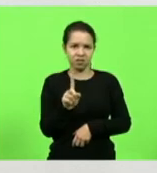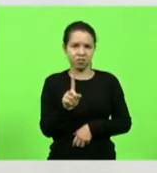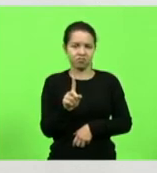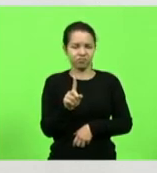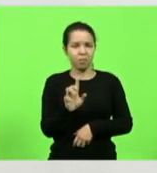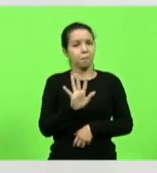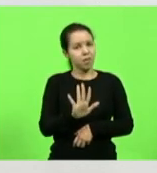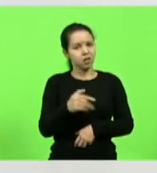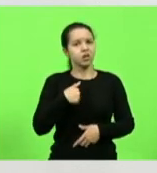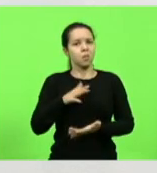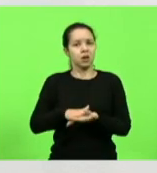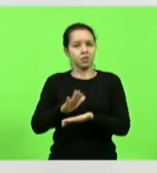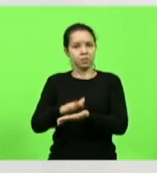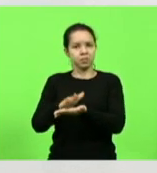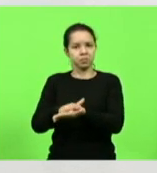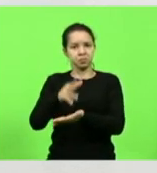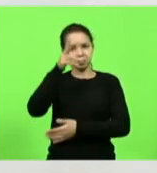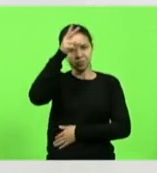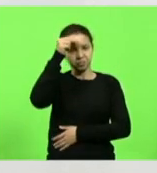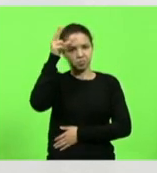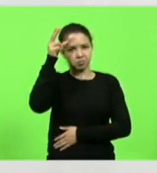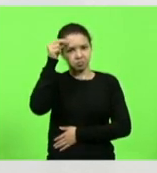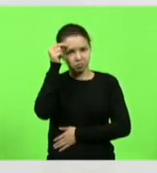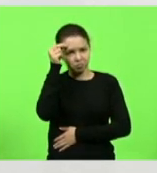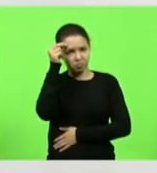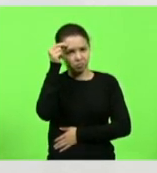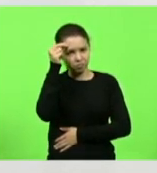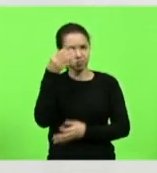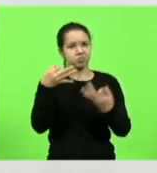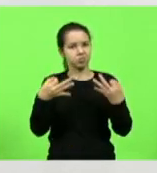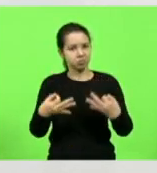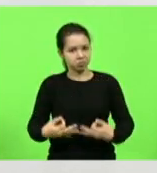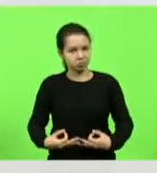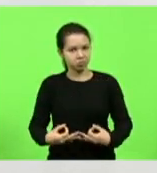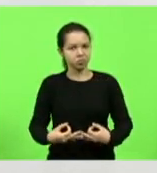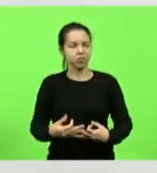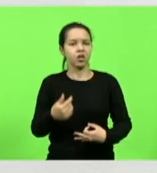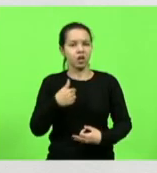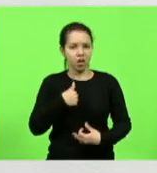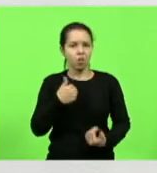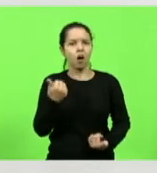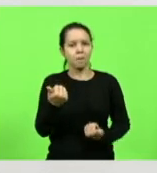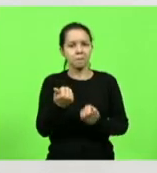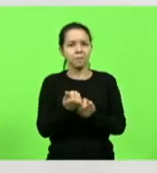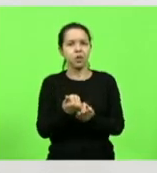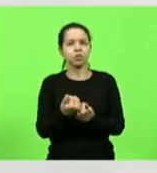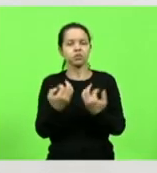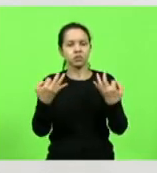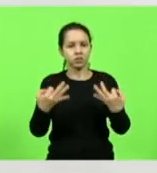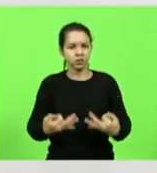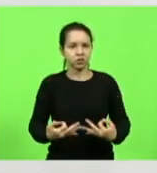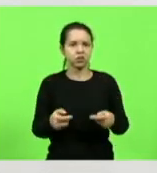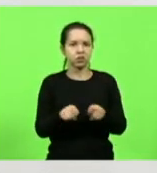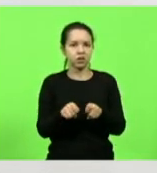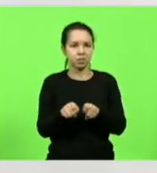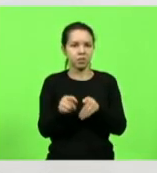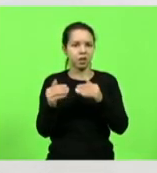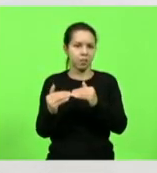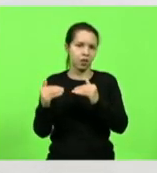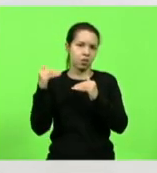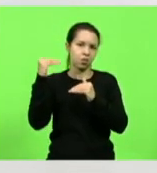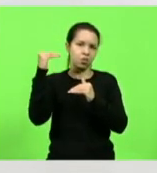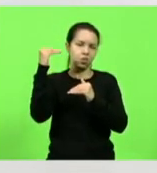o prefeito Morastone pela ação, pela atitude. Tem meu total apoio e da maioria esmagadora dos